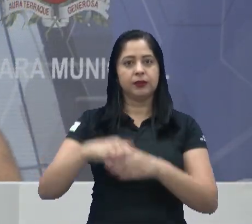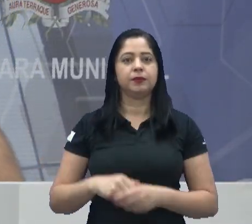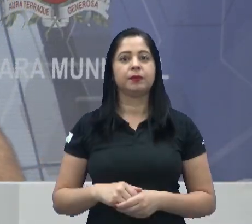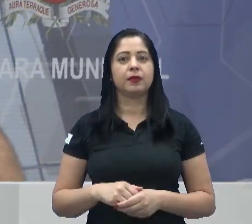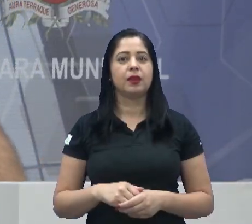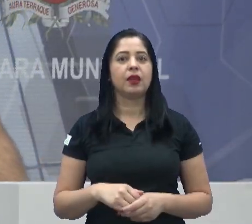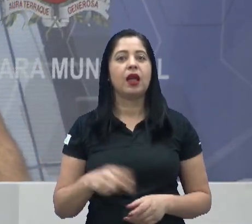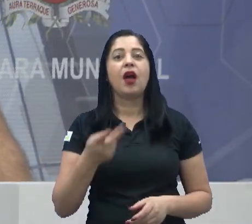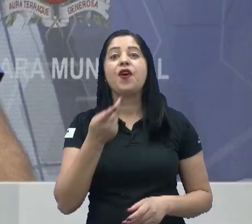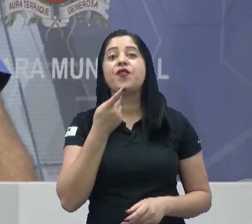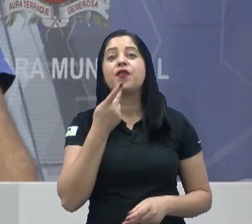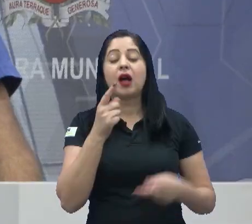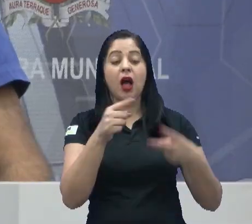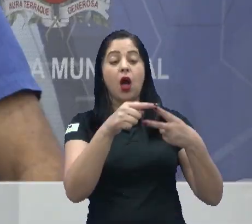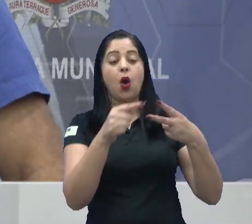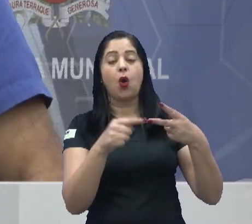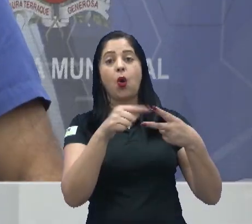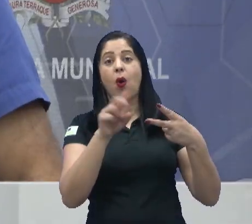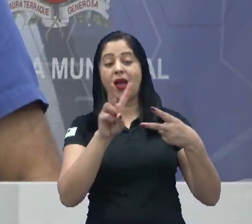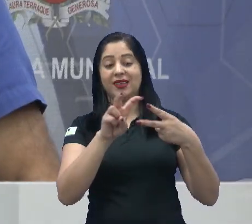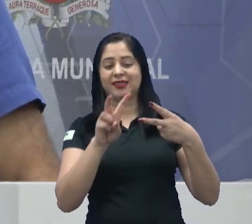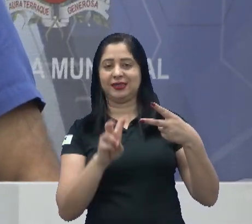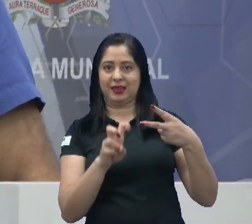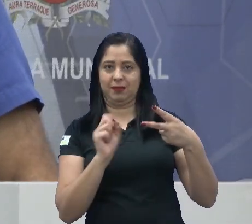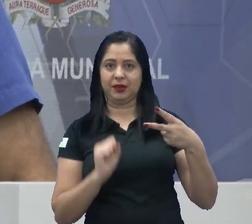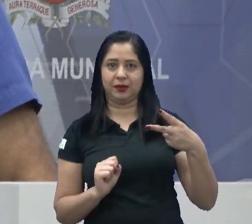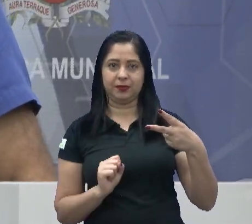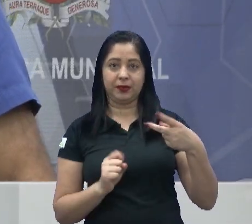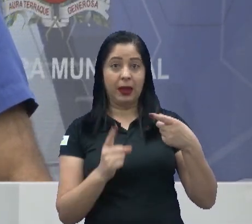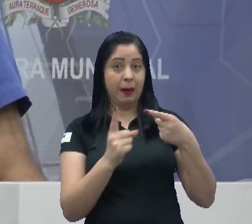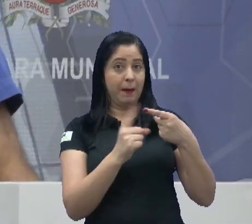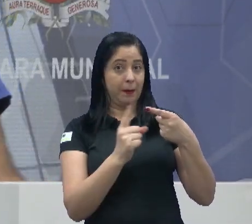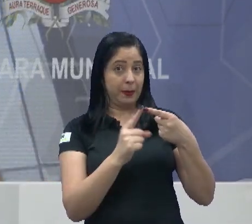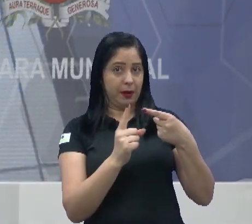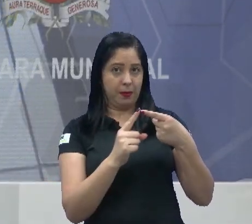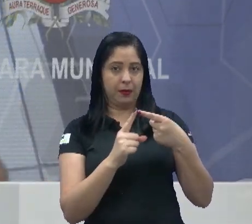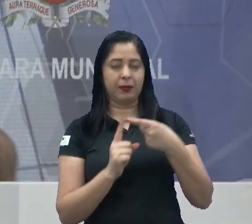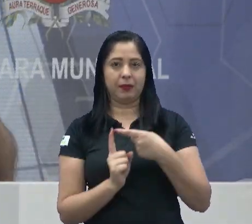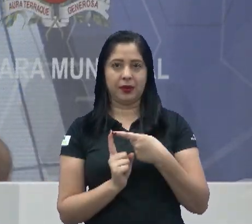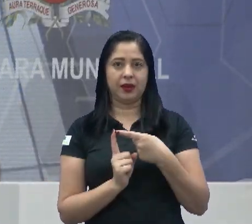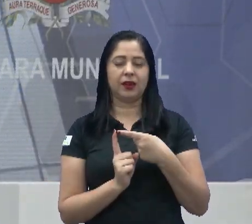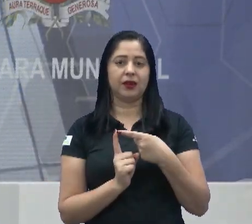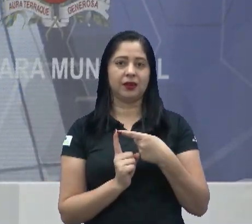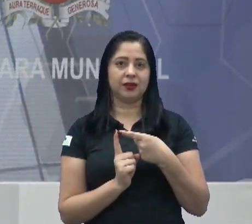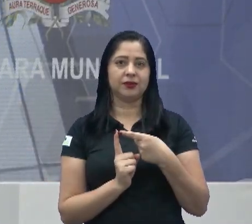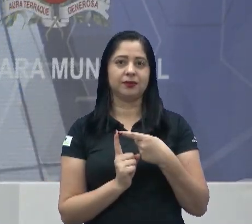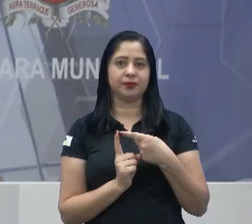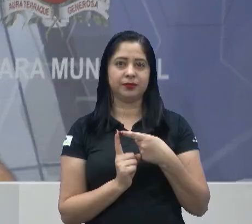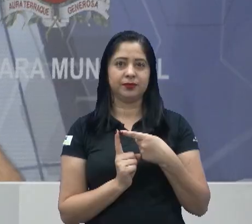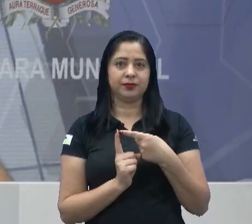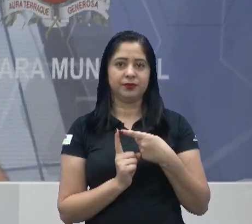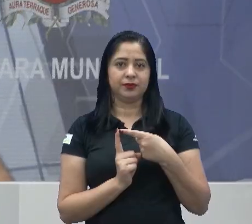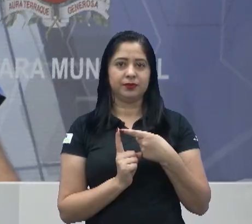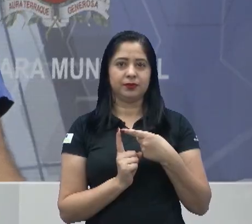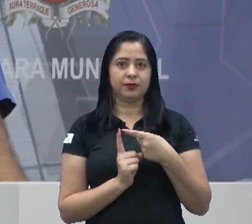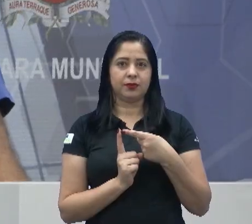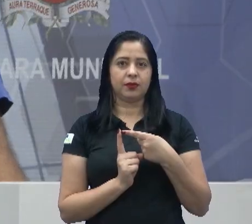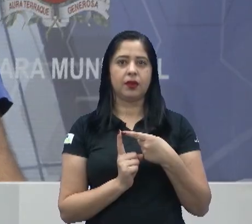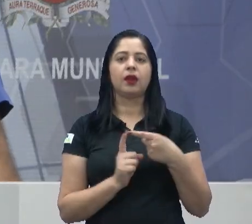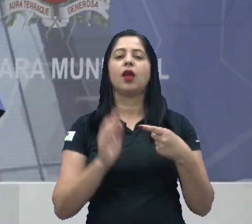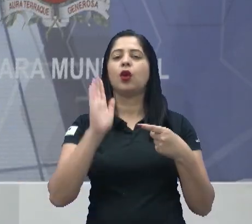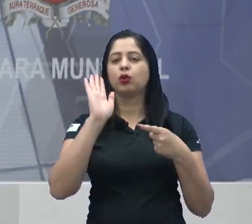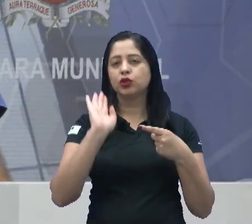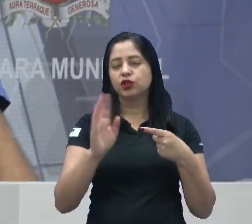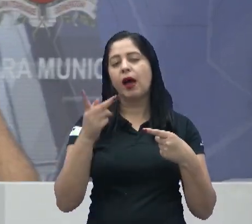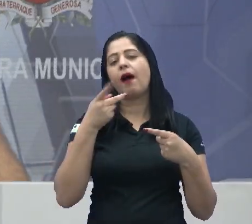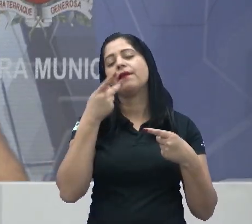sobre duas situações. A primeira delas é de que dá uma sequência naquilo que nós já vimos falando sobre